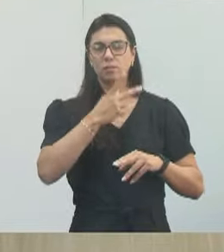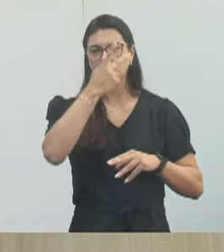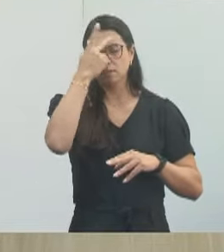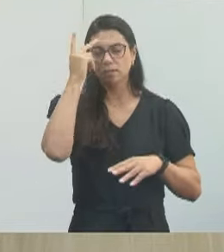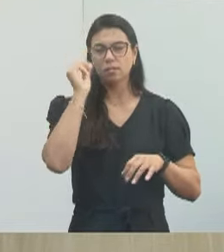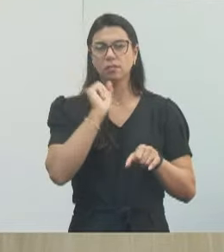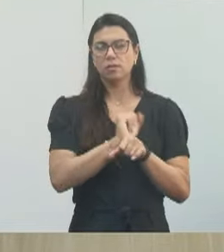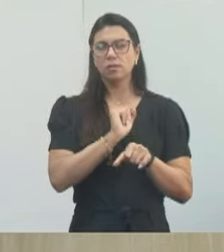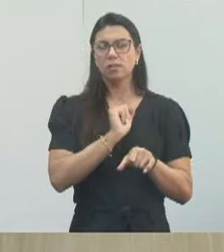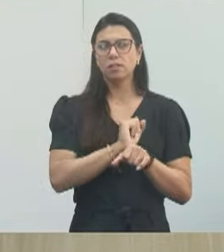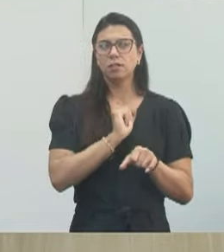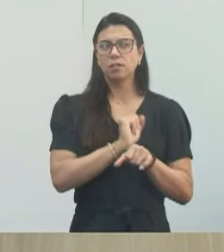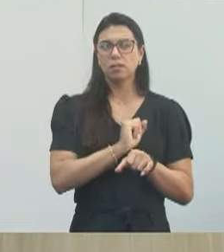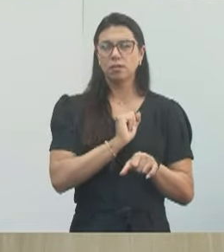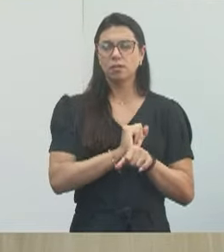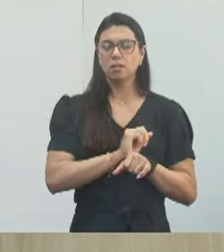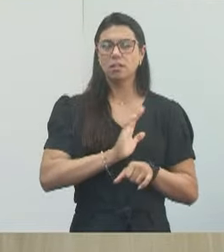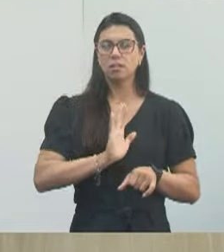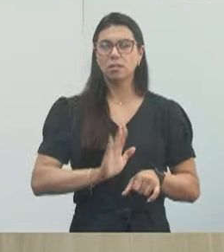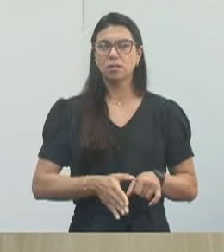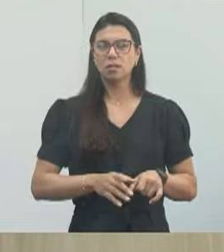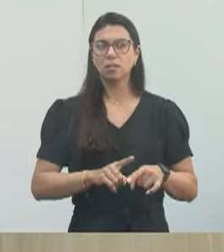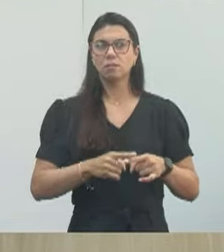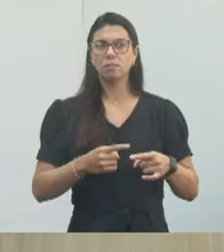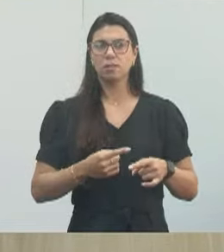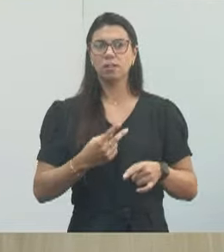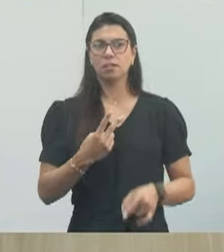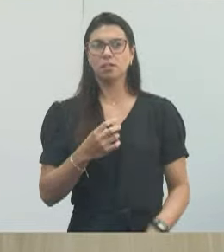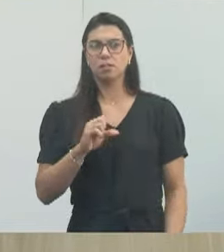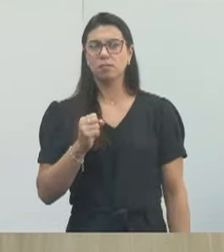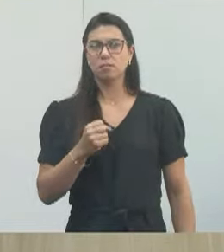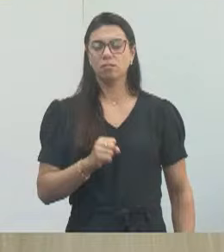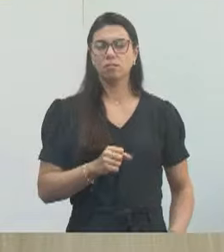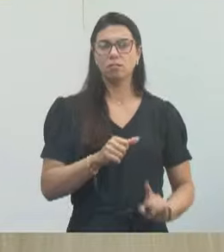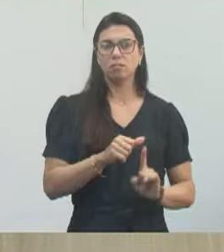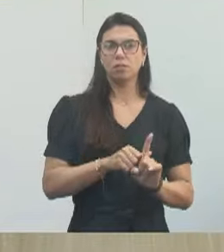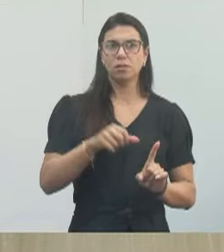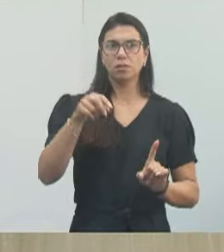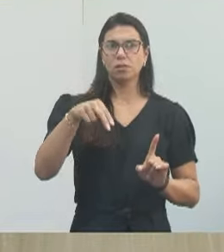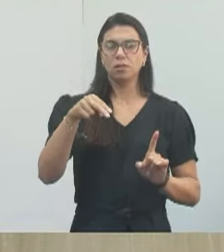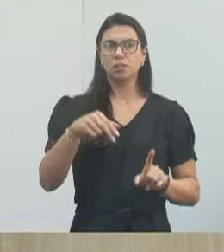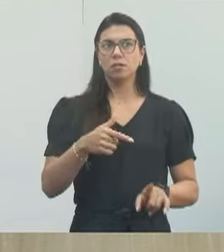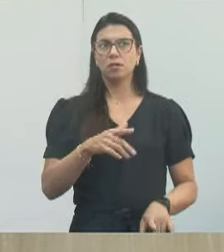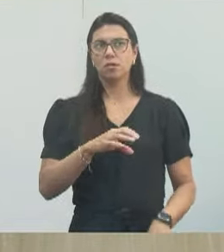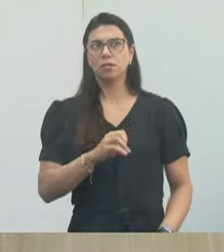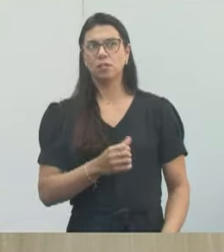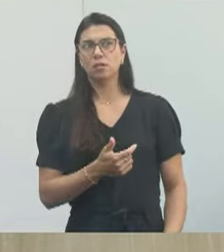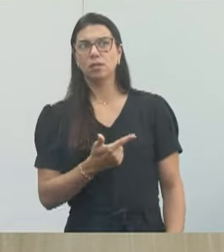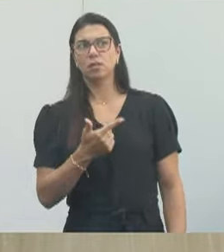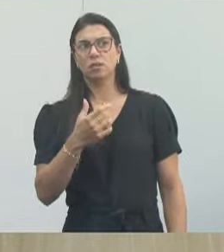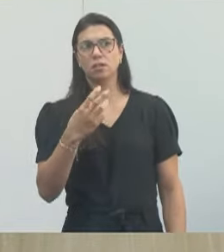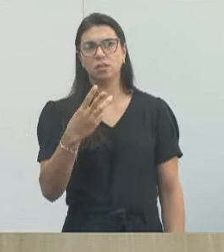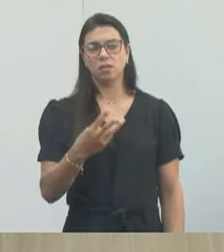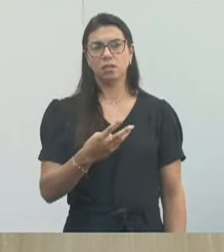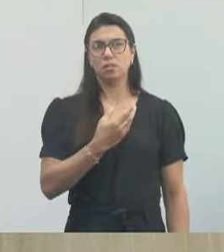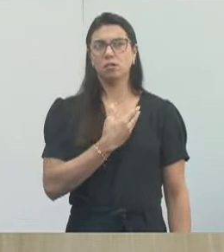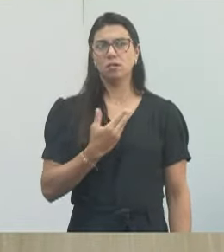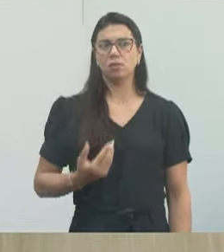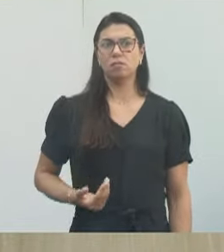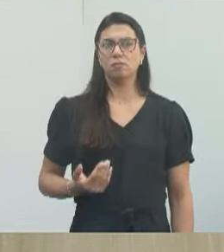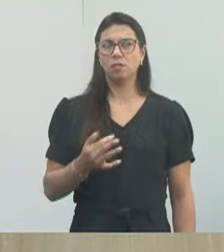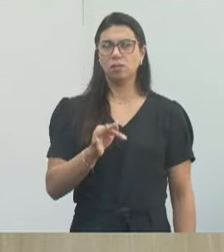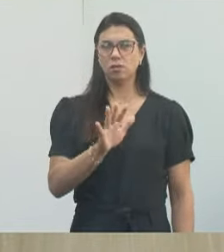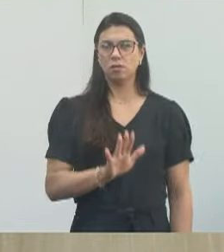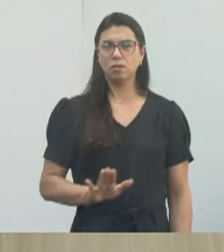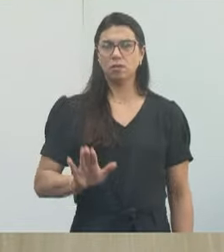moradia considerando que em 28 de novembro de 2023 o governo federal anunciou a conção